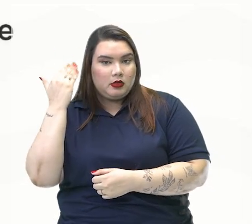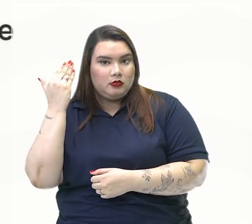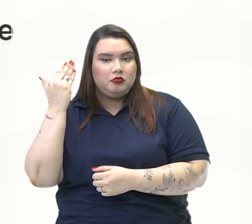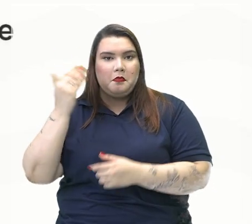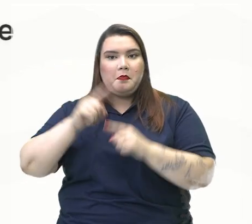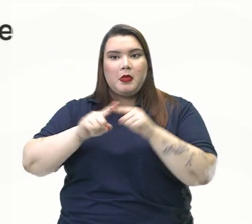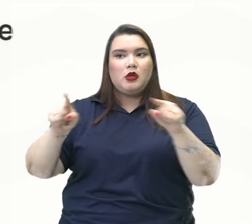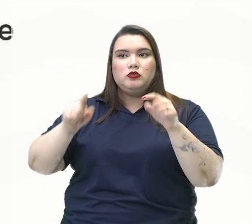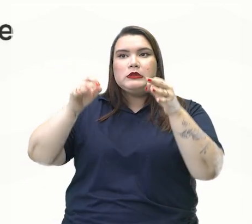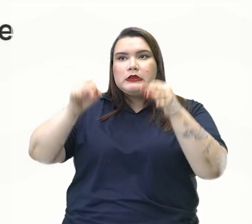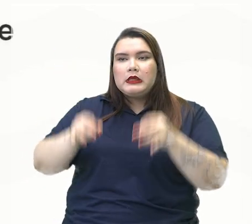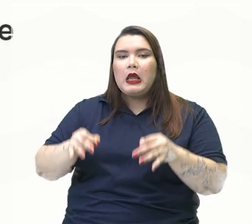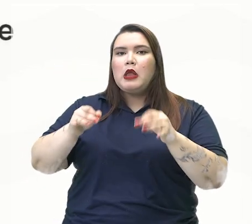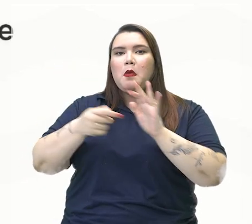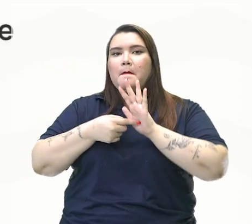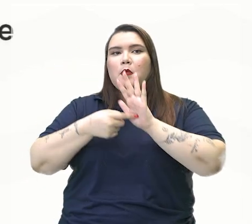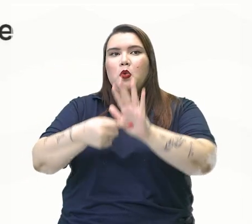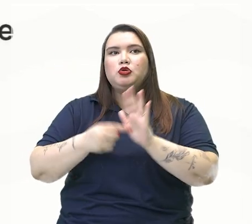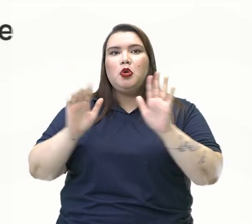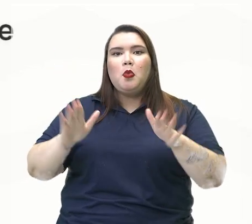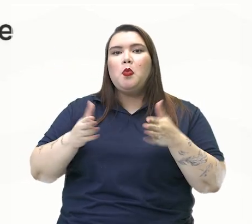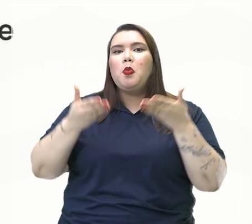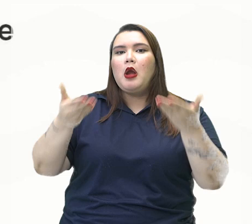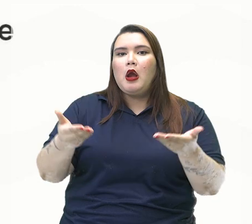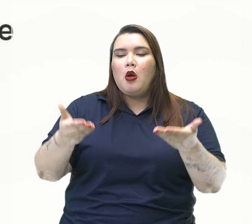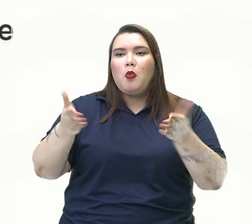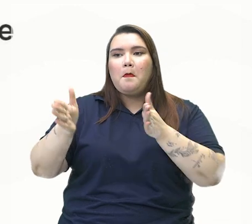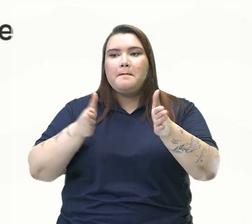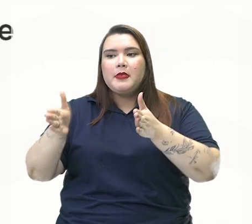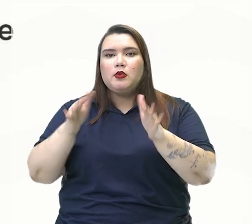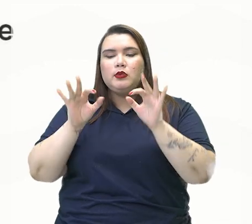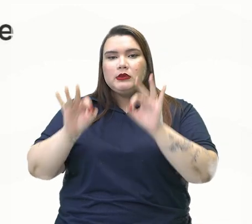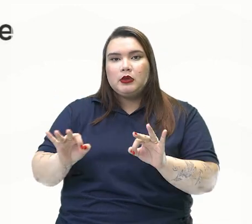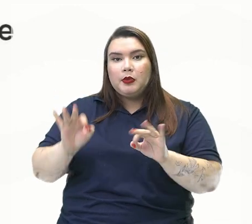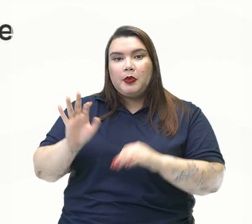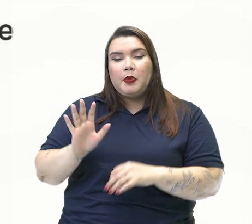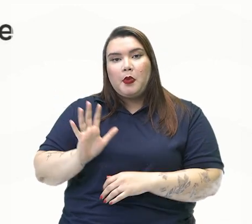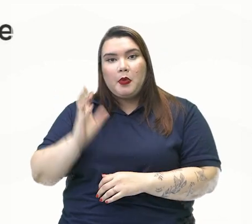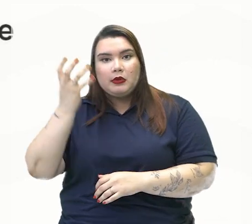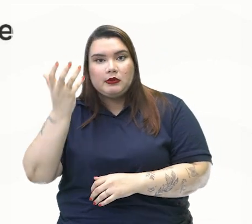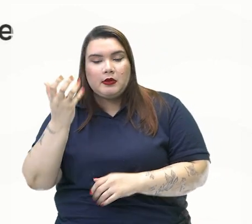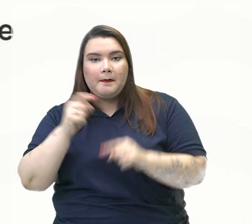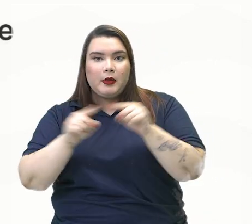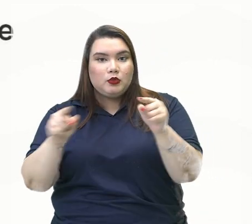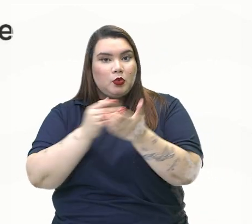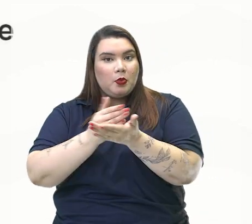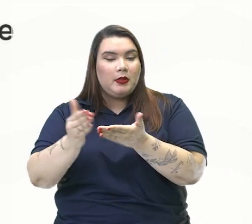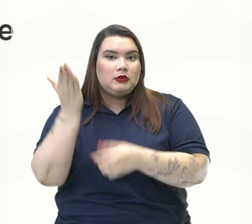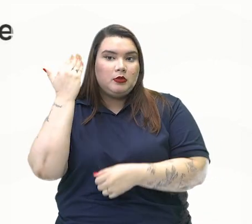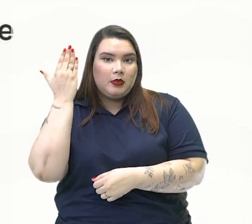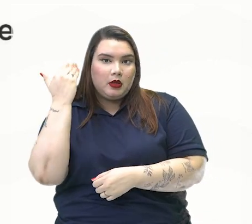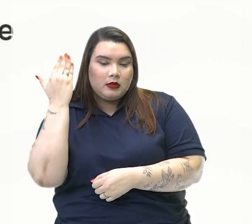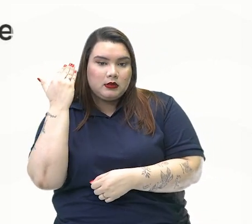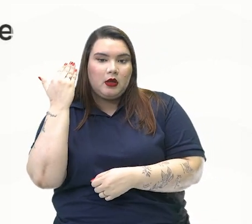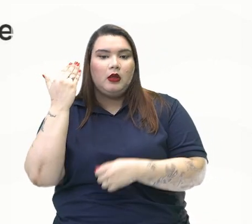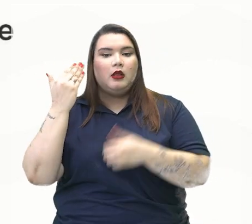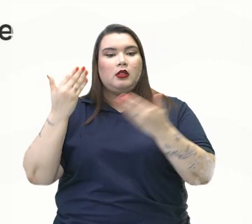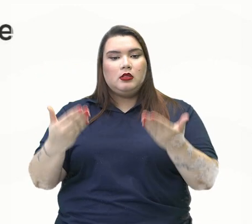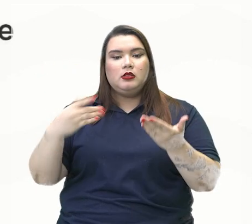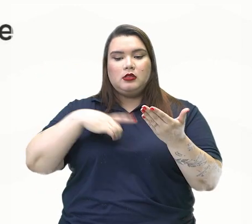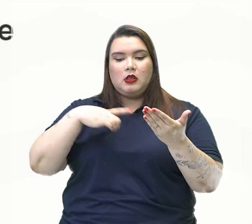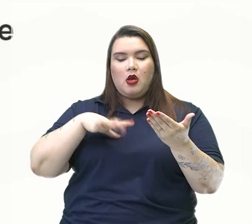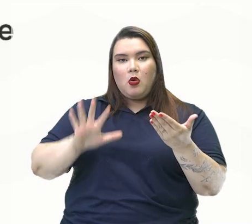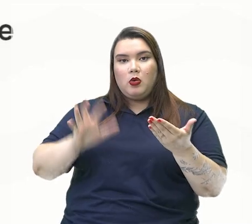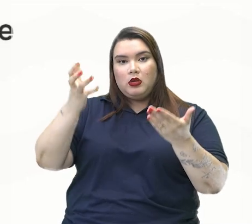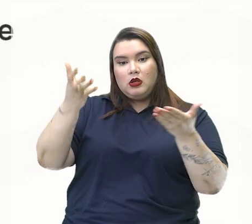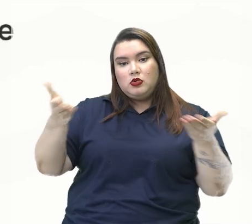define exatamente o tempo que essa ação perdura, né? Mas ele começou lá no passado e ele está acontecendo